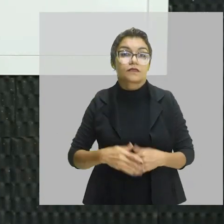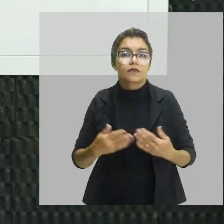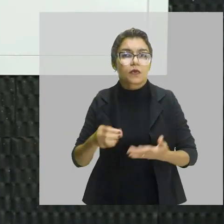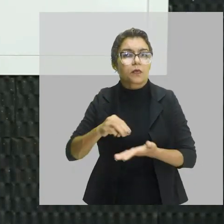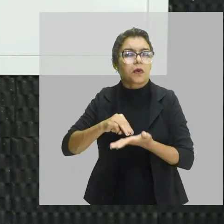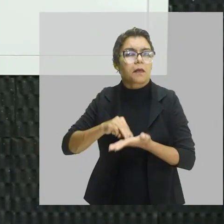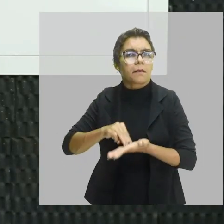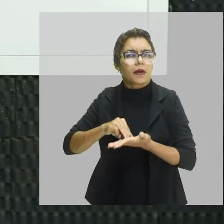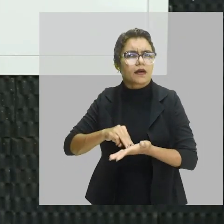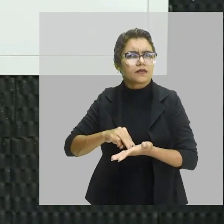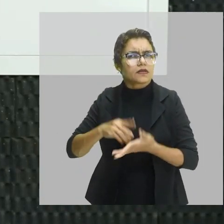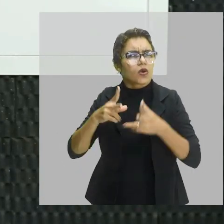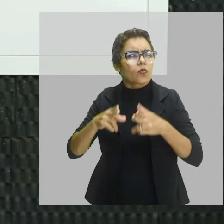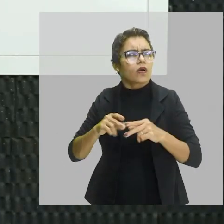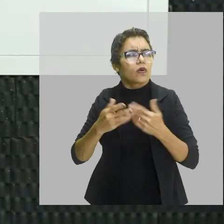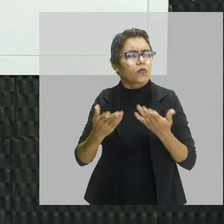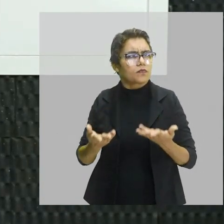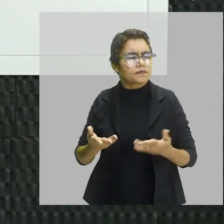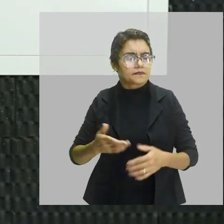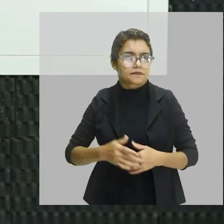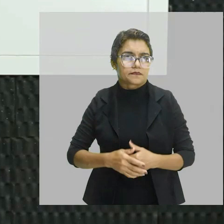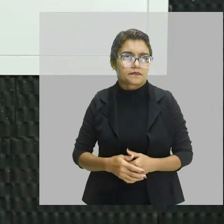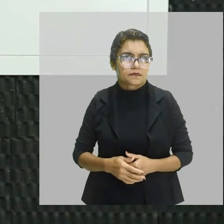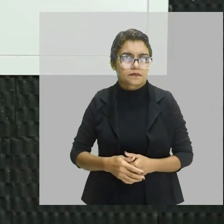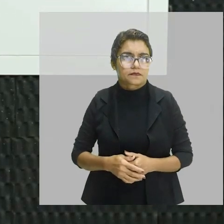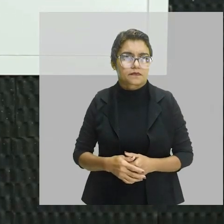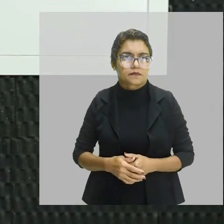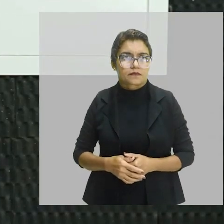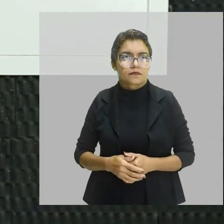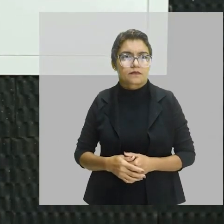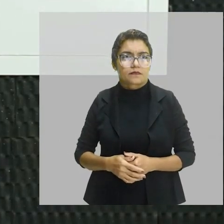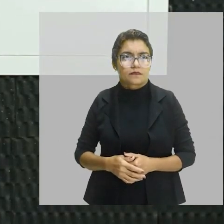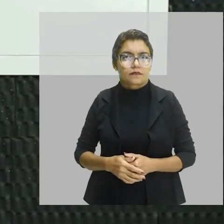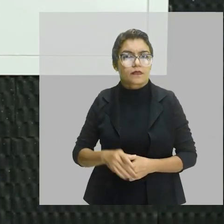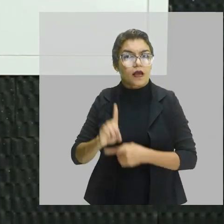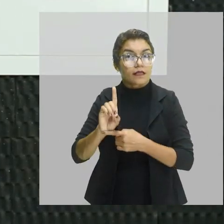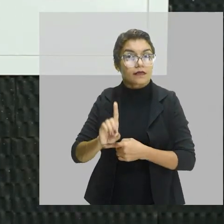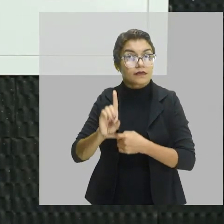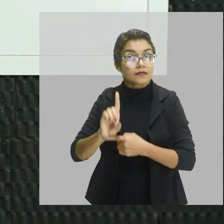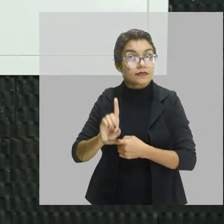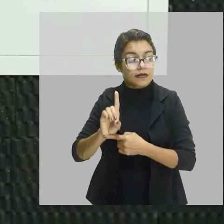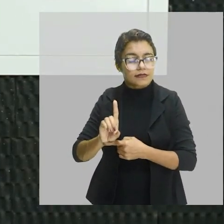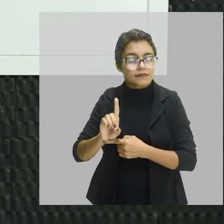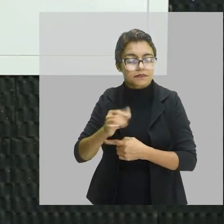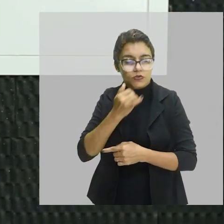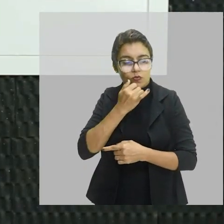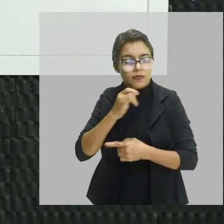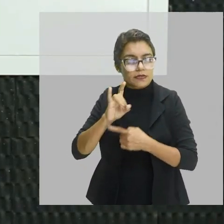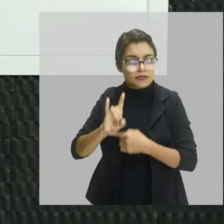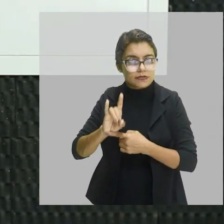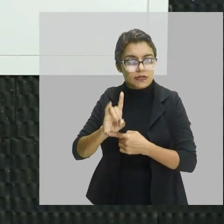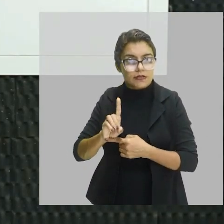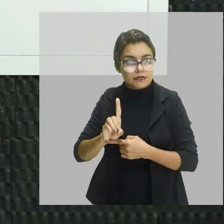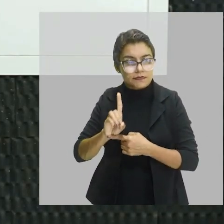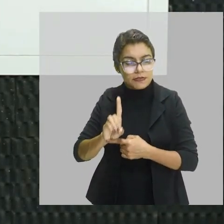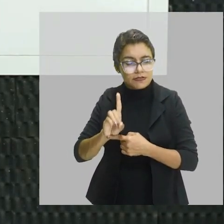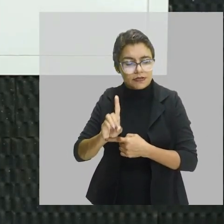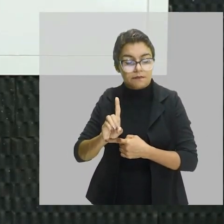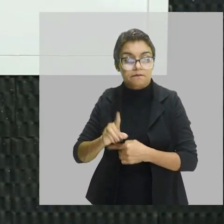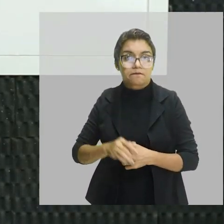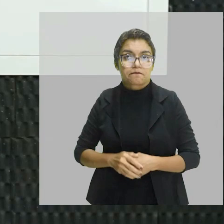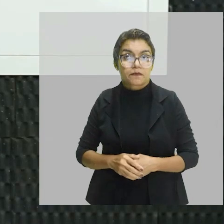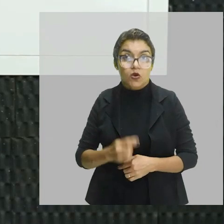vai ser igual a quanto? Certo? A massa, quer dizer, a densidade é 1, o volume, tá